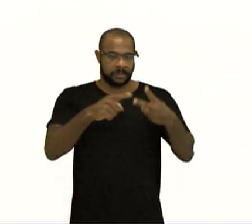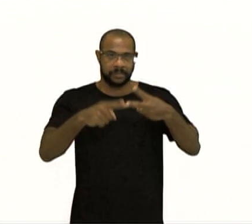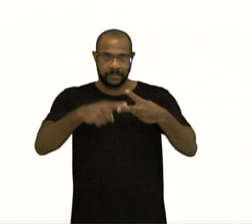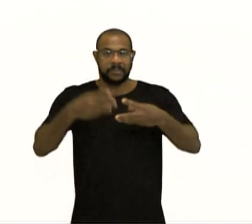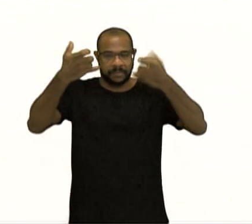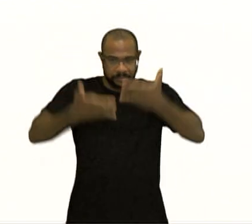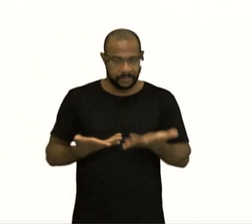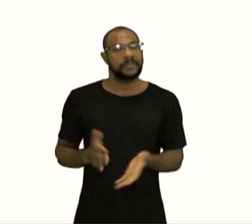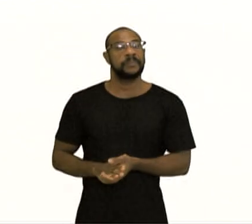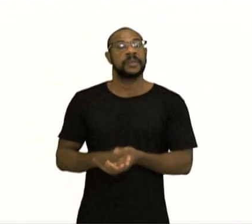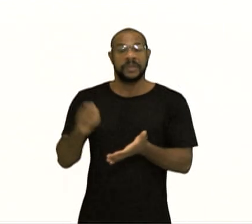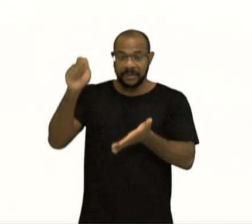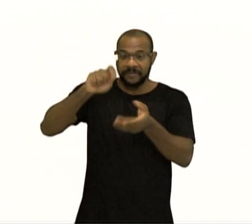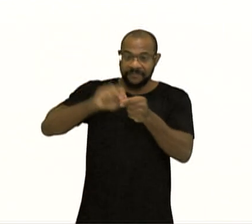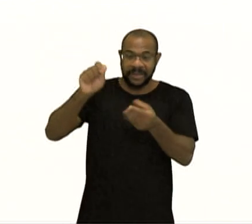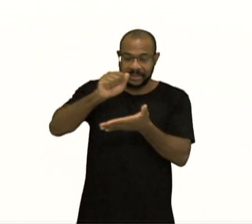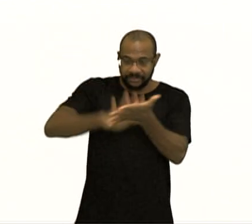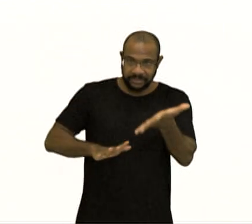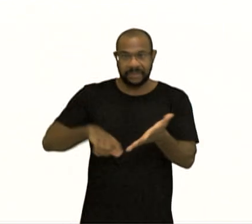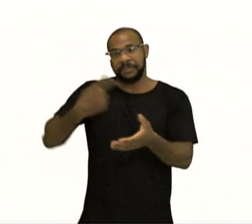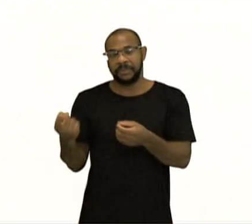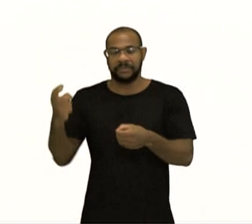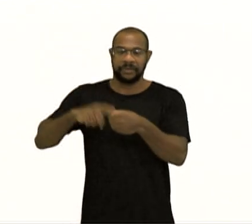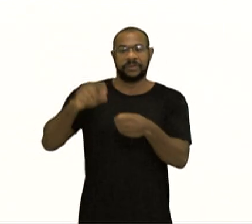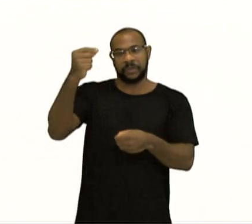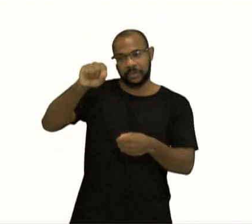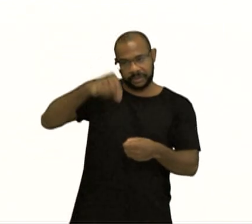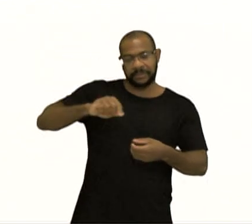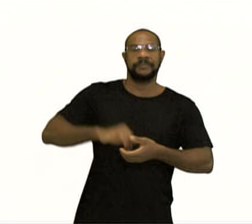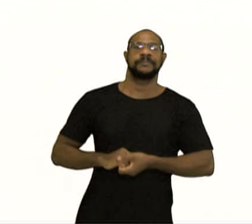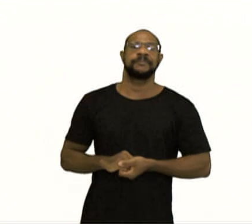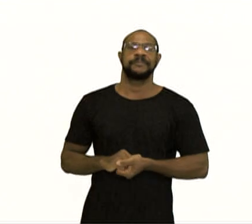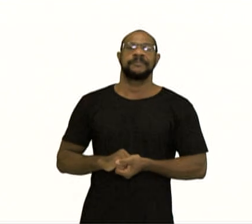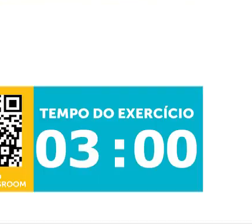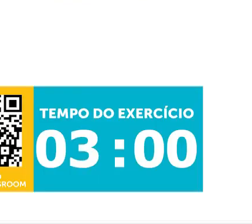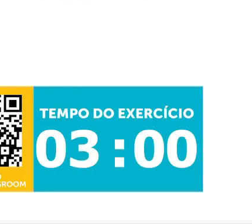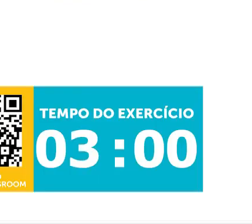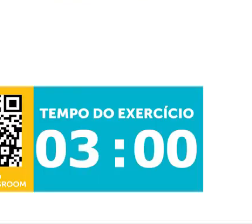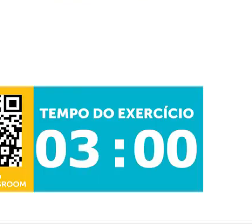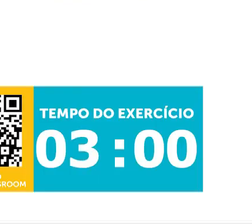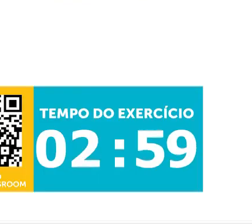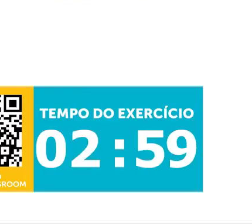Certo? Vamos fazer essa atividade e a gente já volta com a correção.